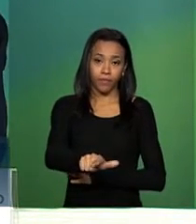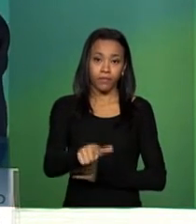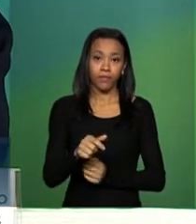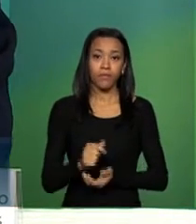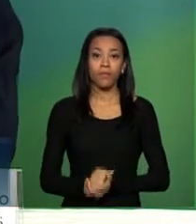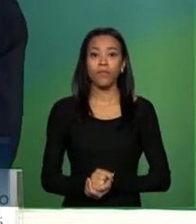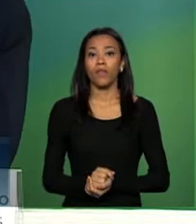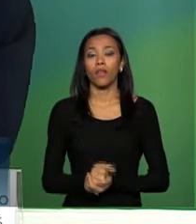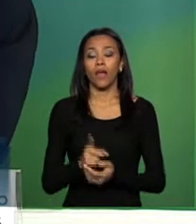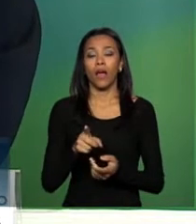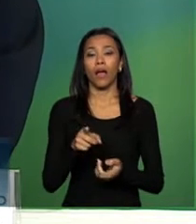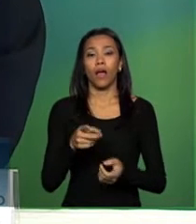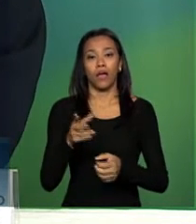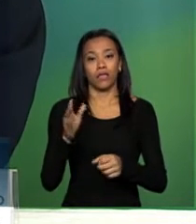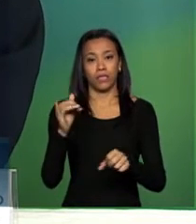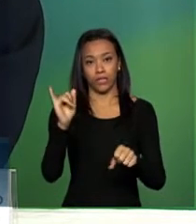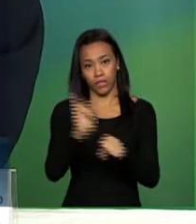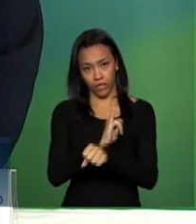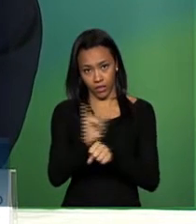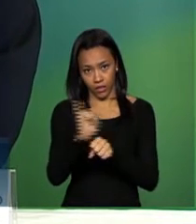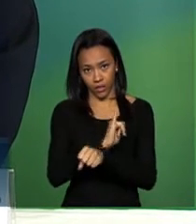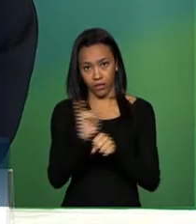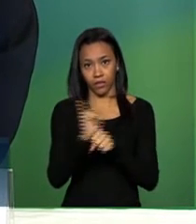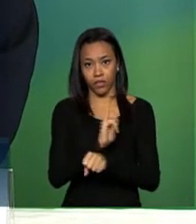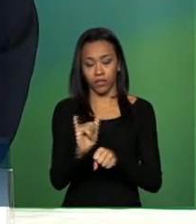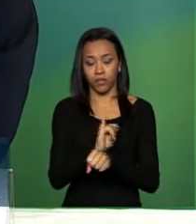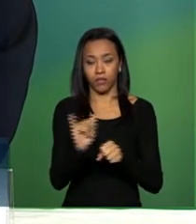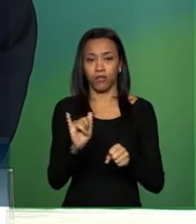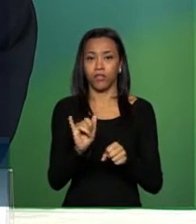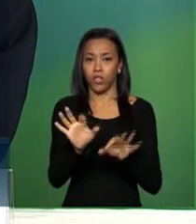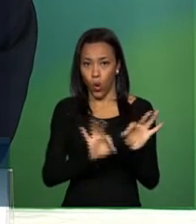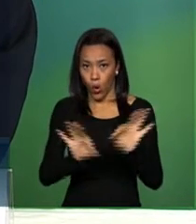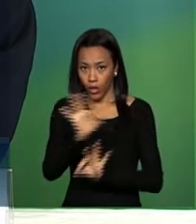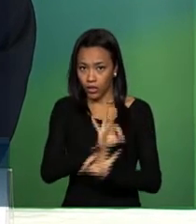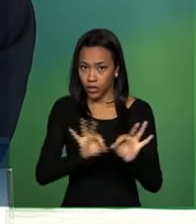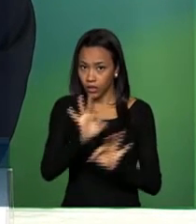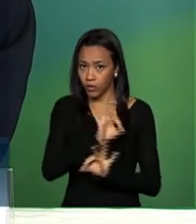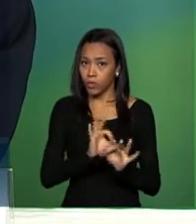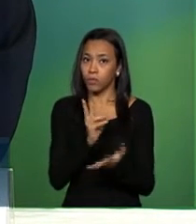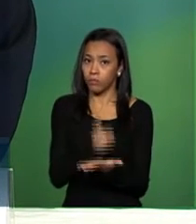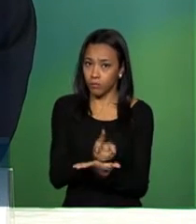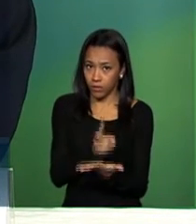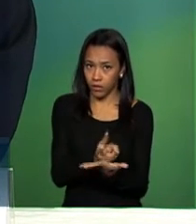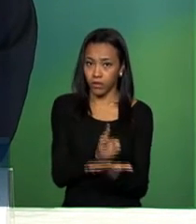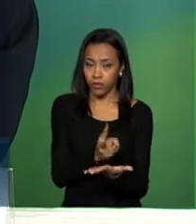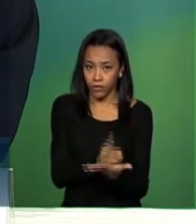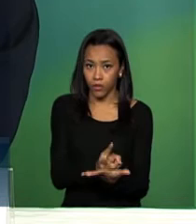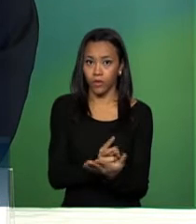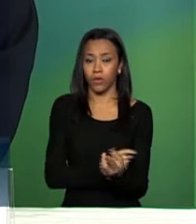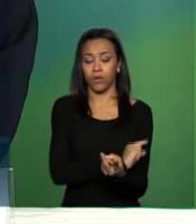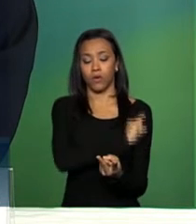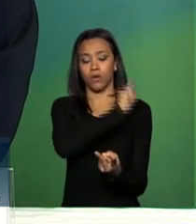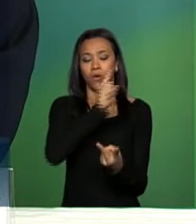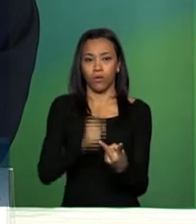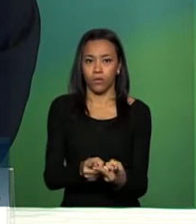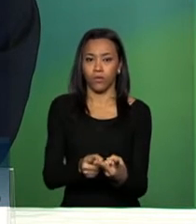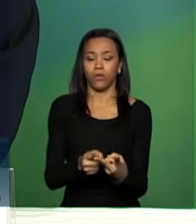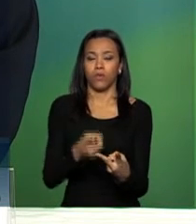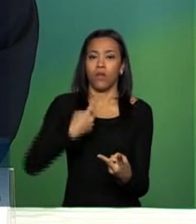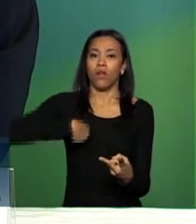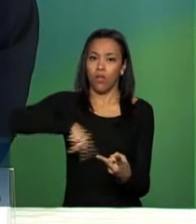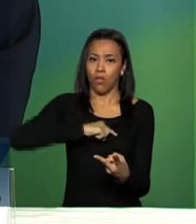seja, o mecanismo foi preservado. Segundo, um sinal de que vamos ter